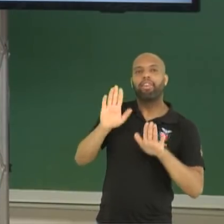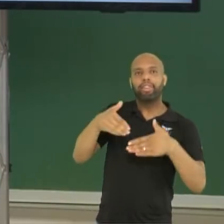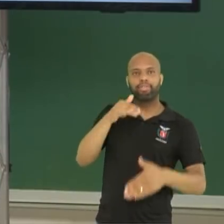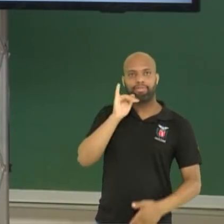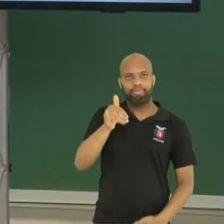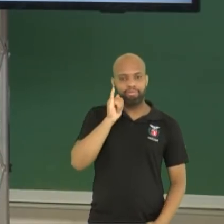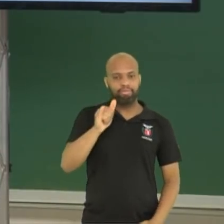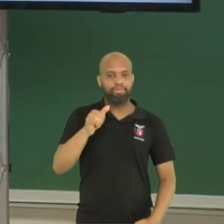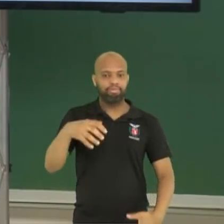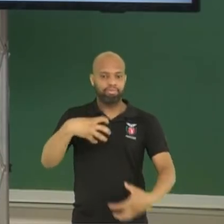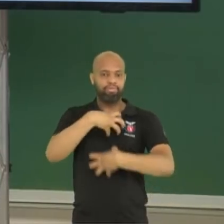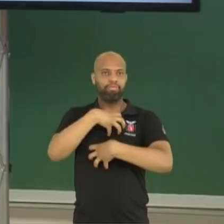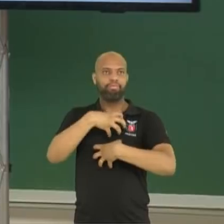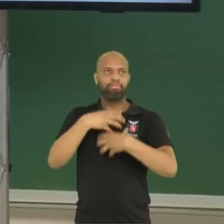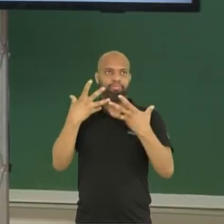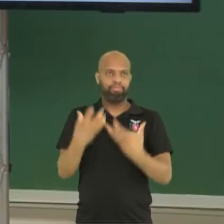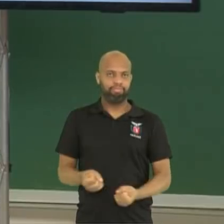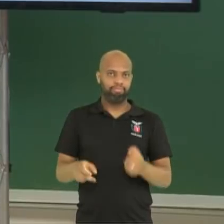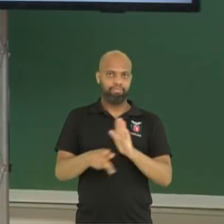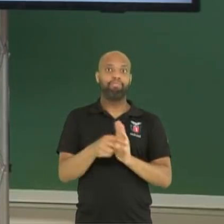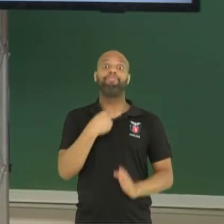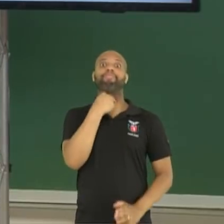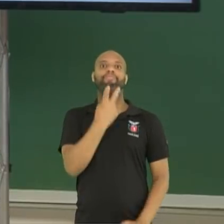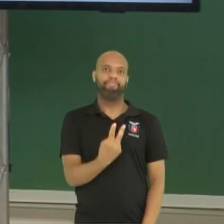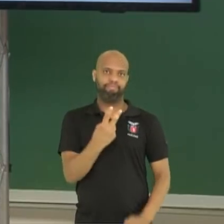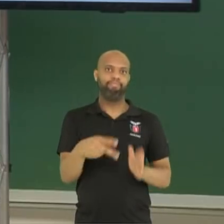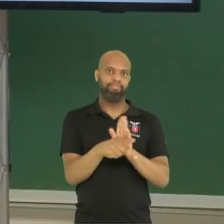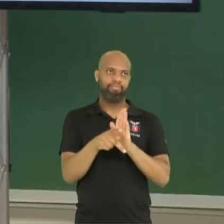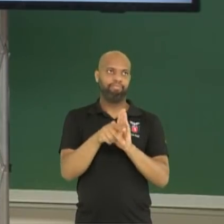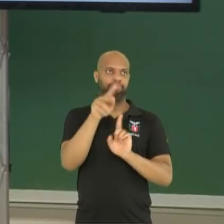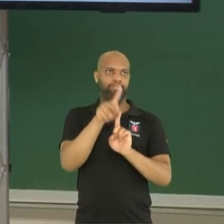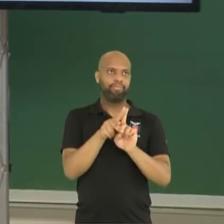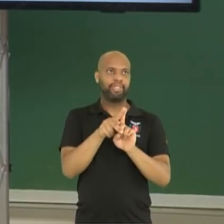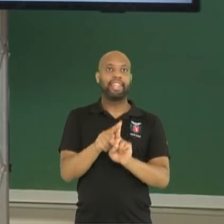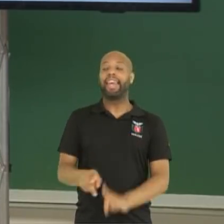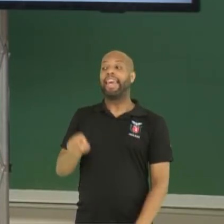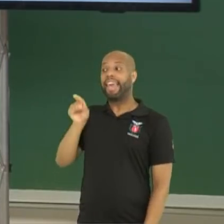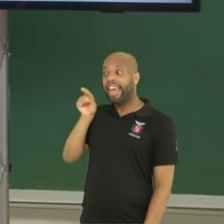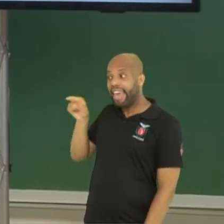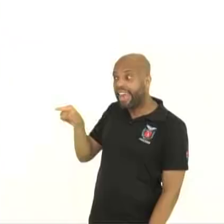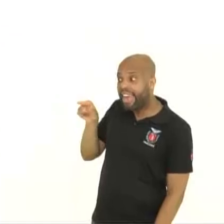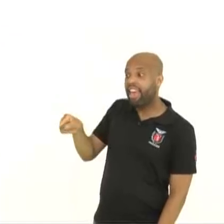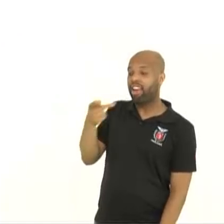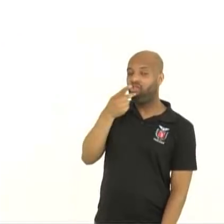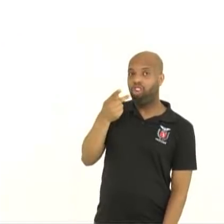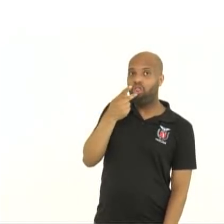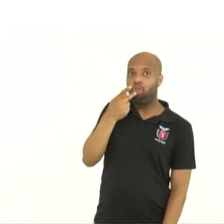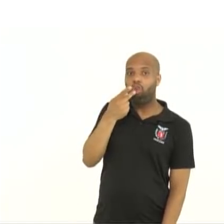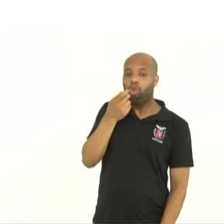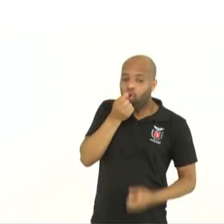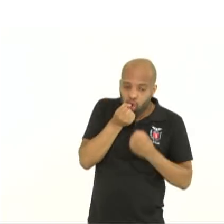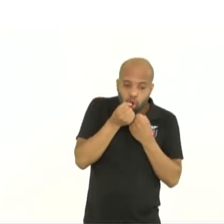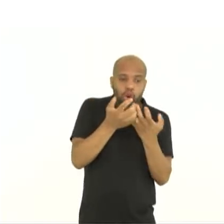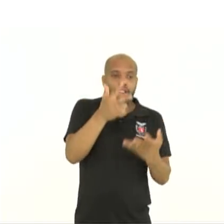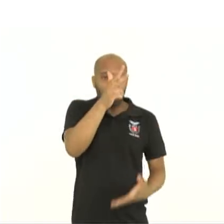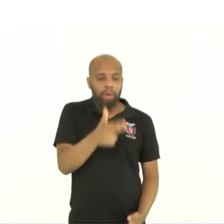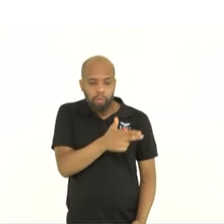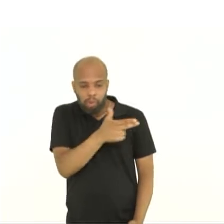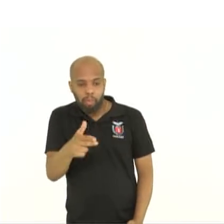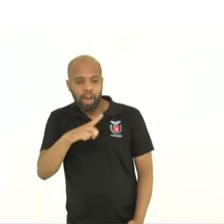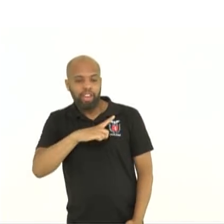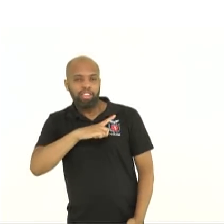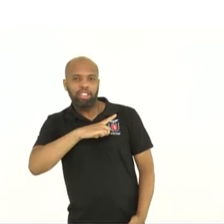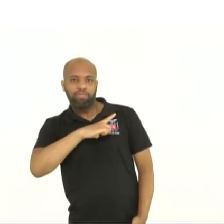a voz, né, do personagem, tá bom? E aí ele falou para ela não contar para o padre que ela tinha